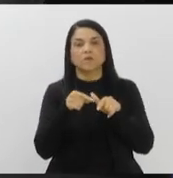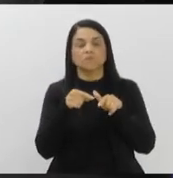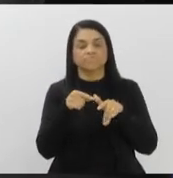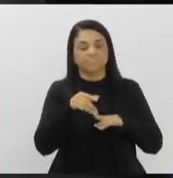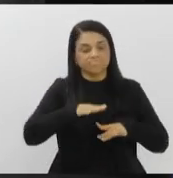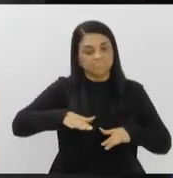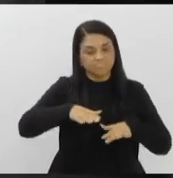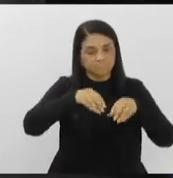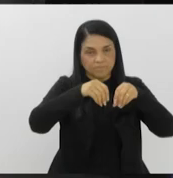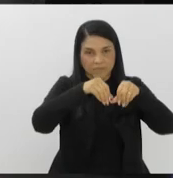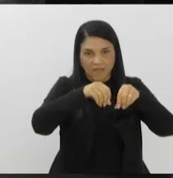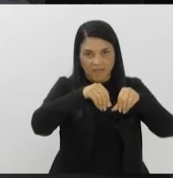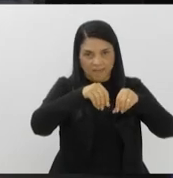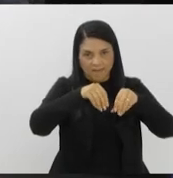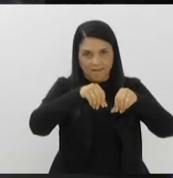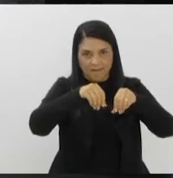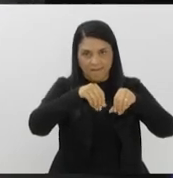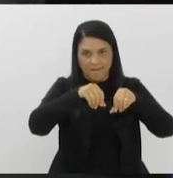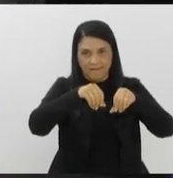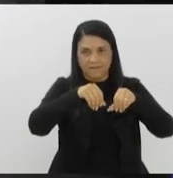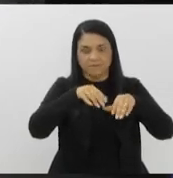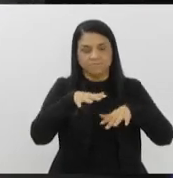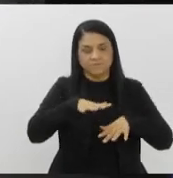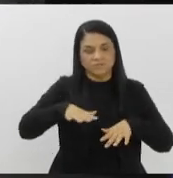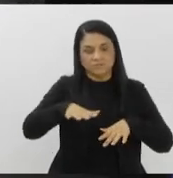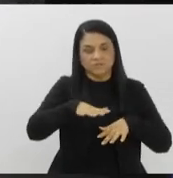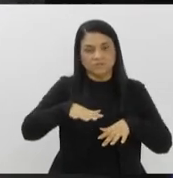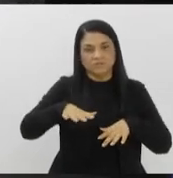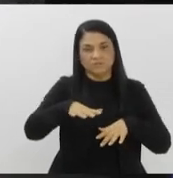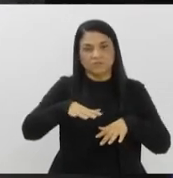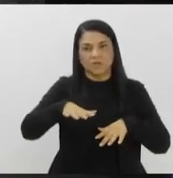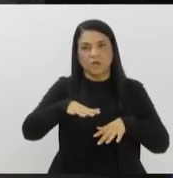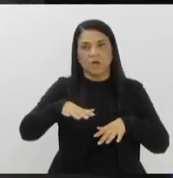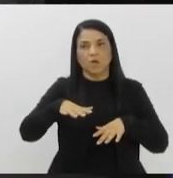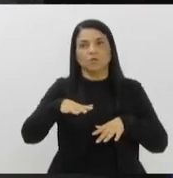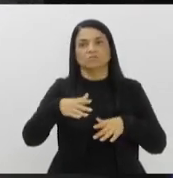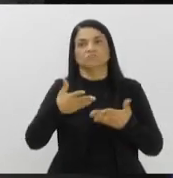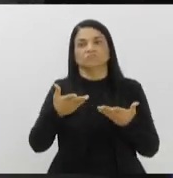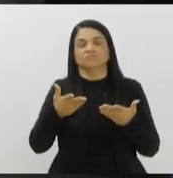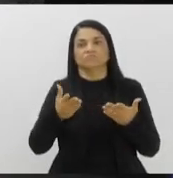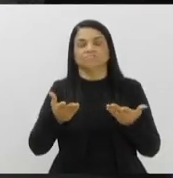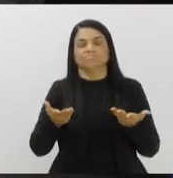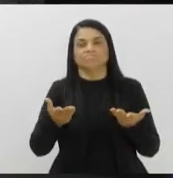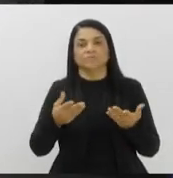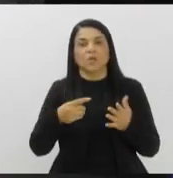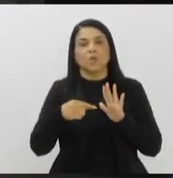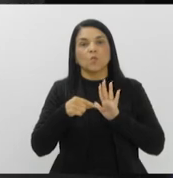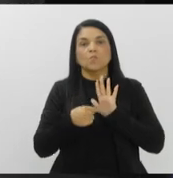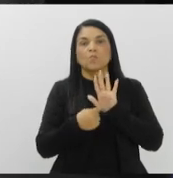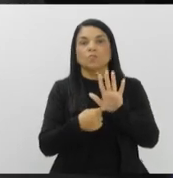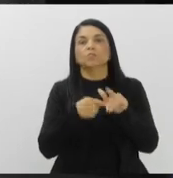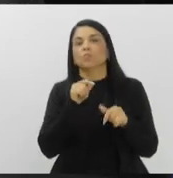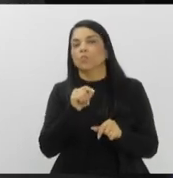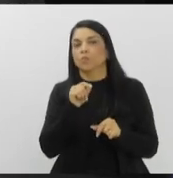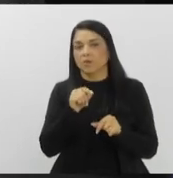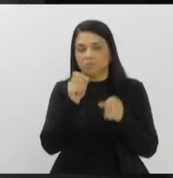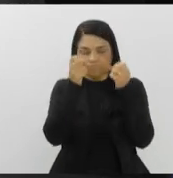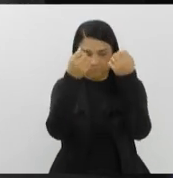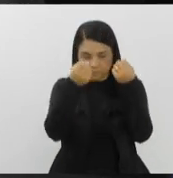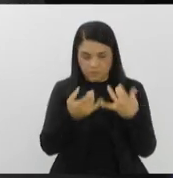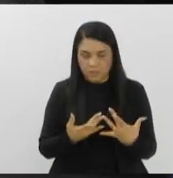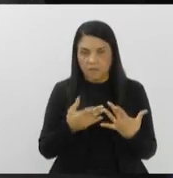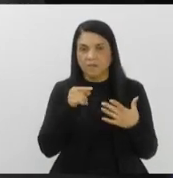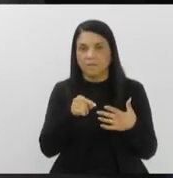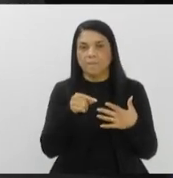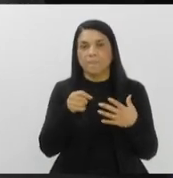né? As regiões geográficas imediatas e intermediárias. Eu queria destacar o quanto isso tem esse critério, né,